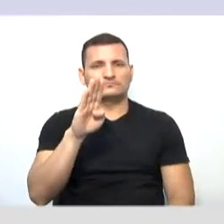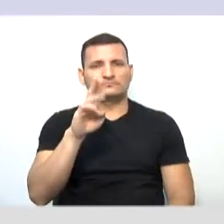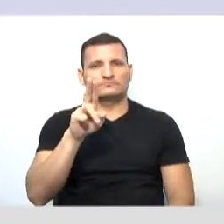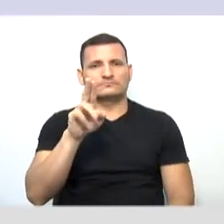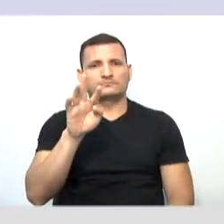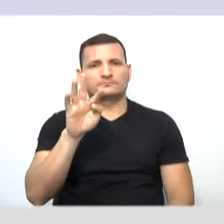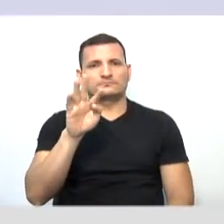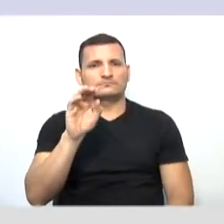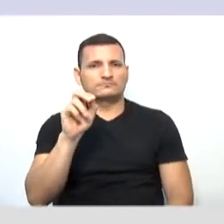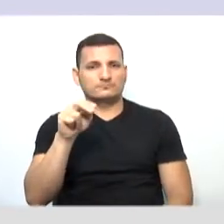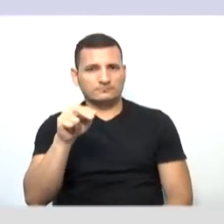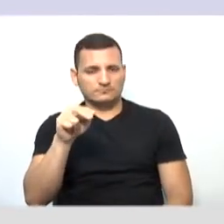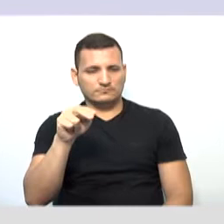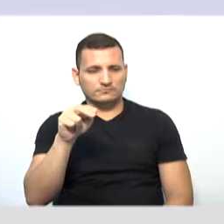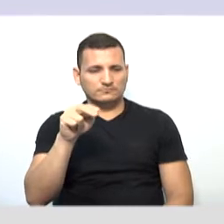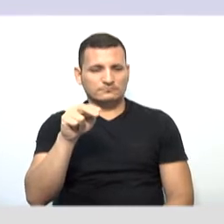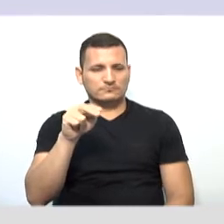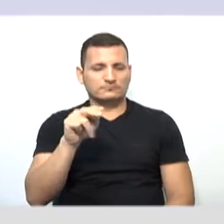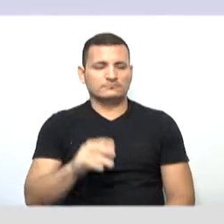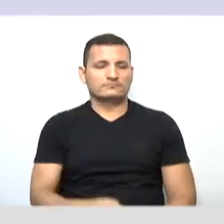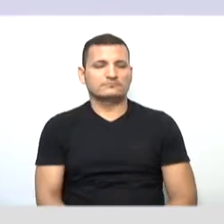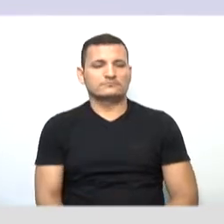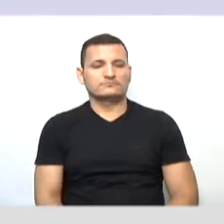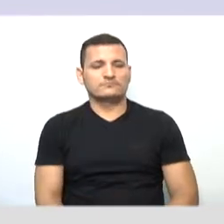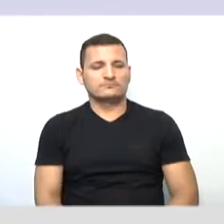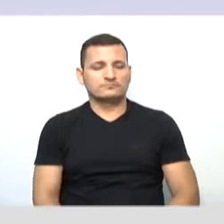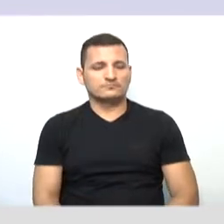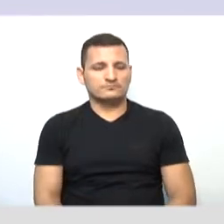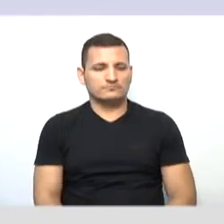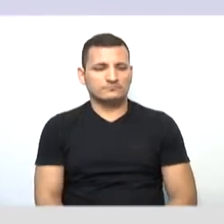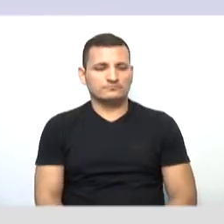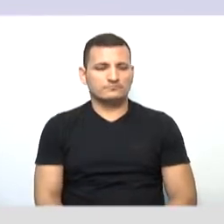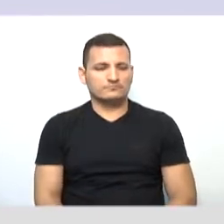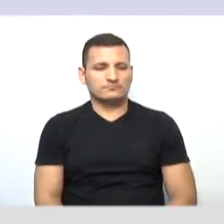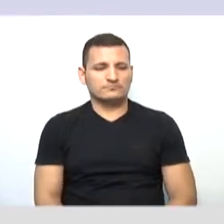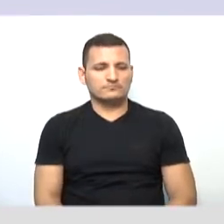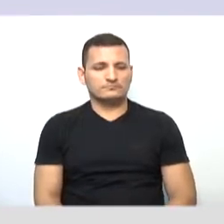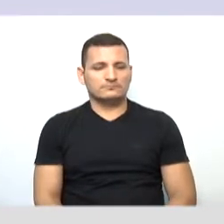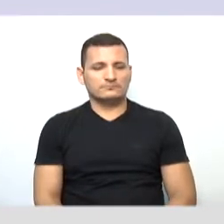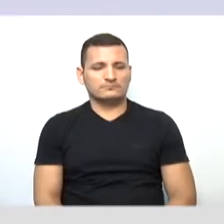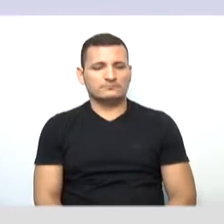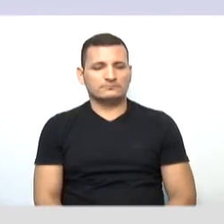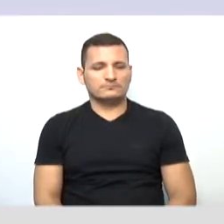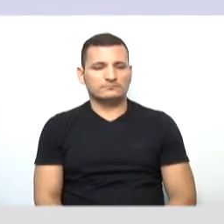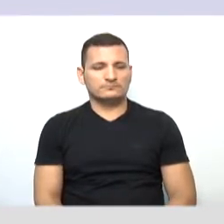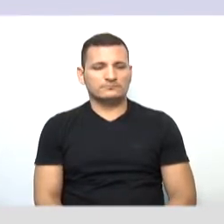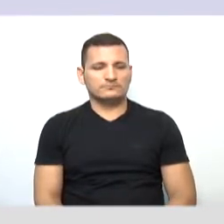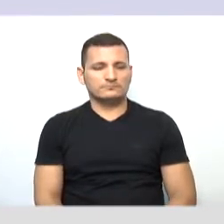evento dentro de JavaScript. Eu abro a função